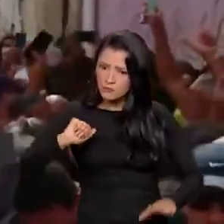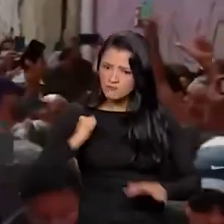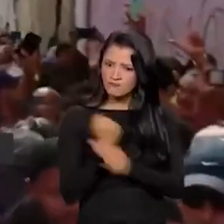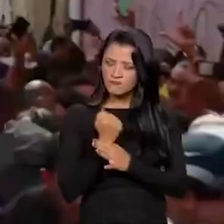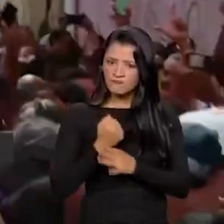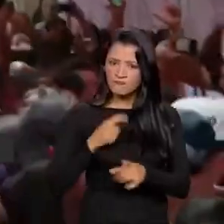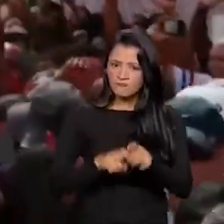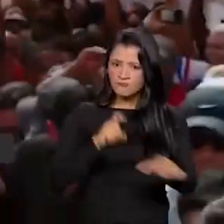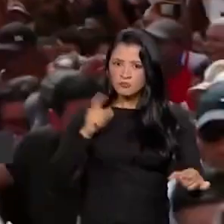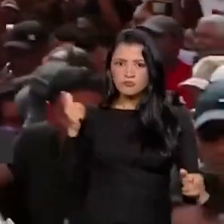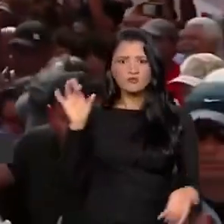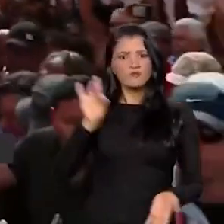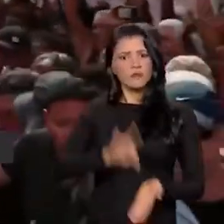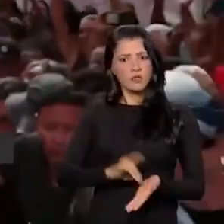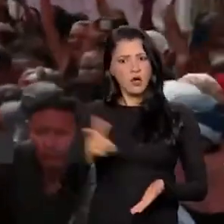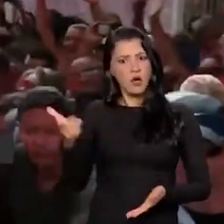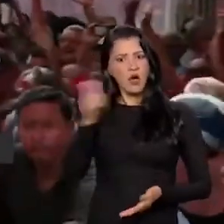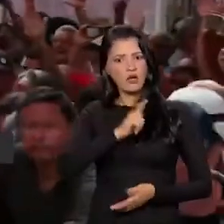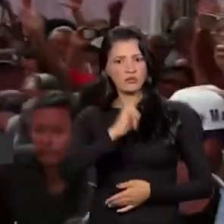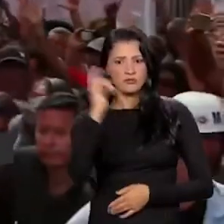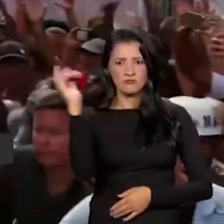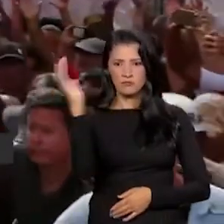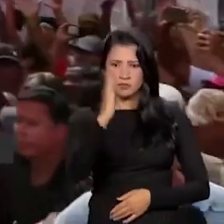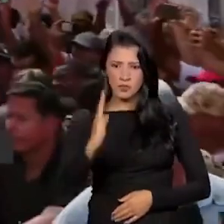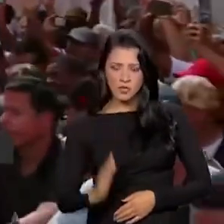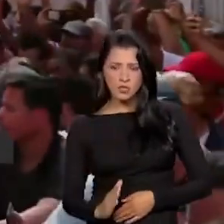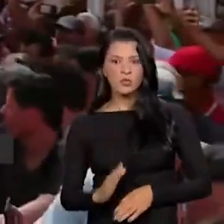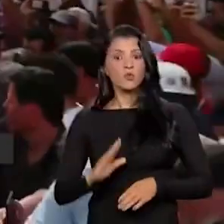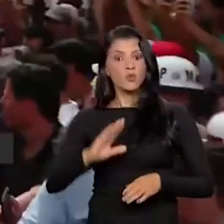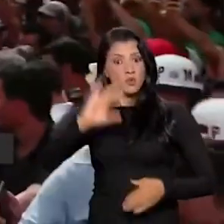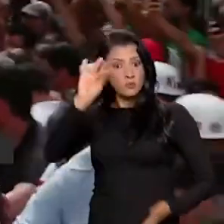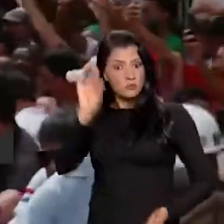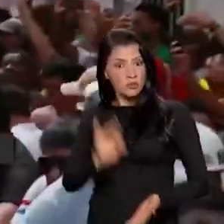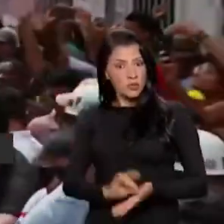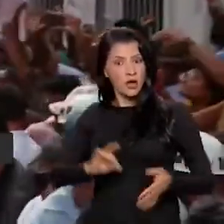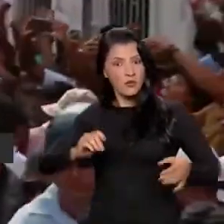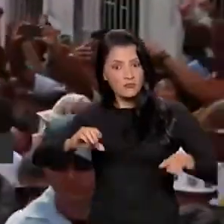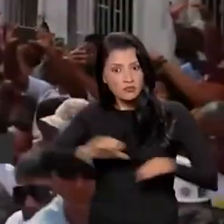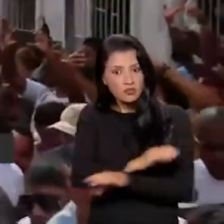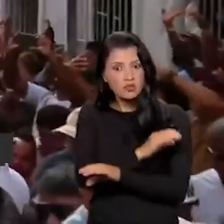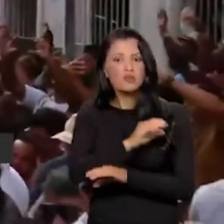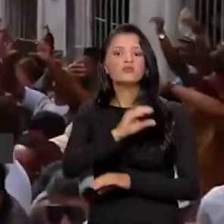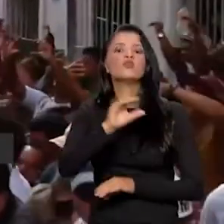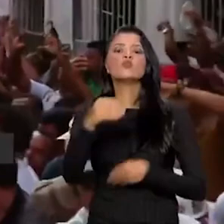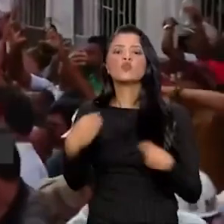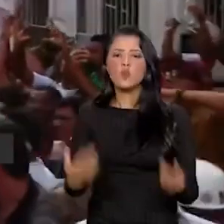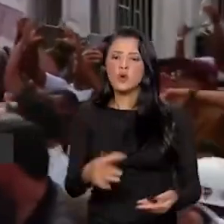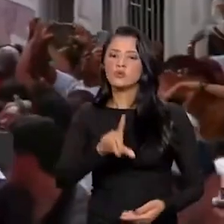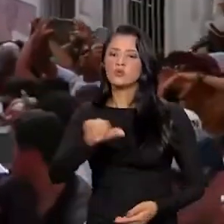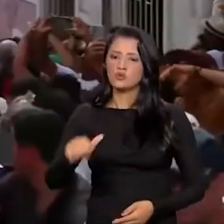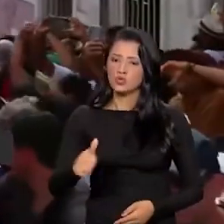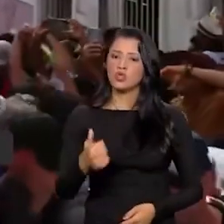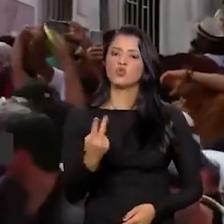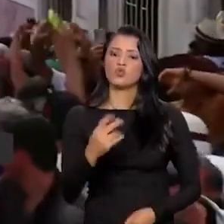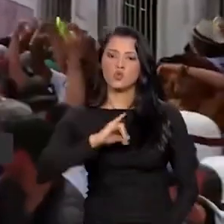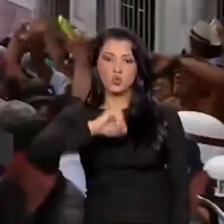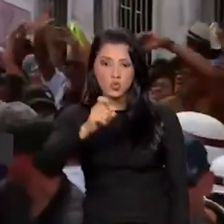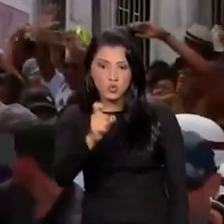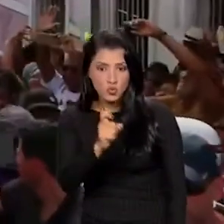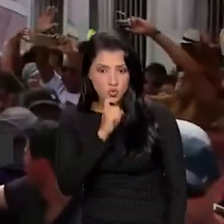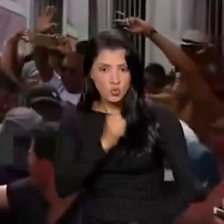independência do país, que só foi concluída definitivamente em 2